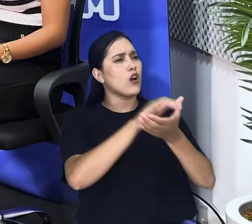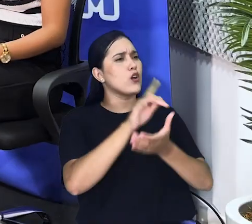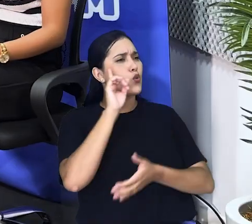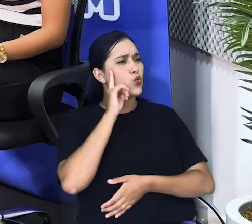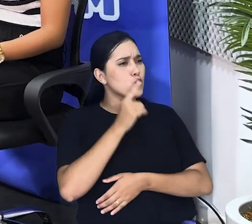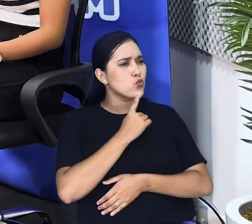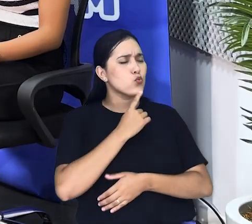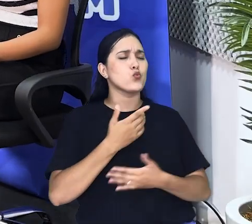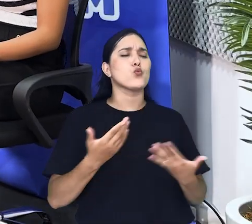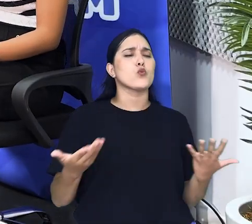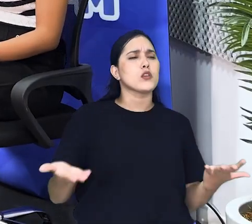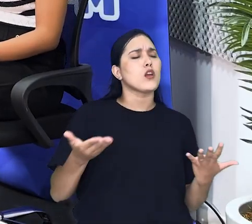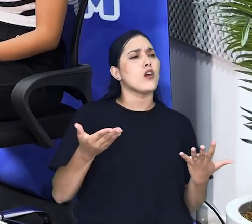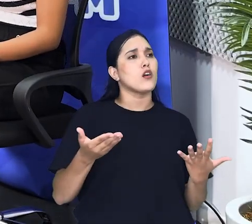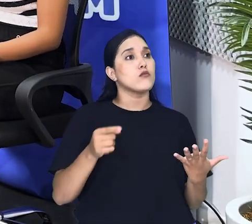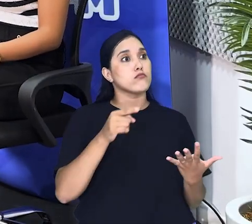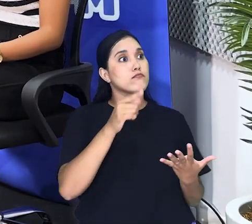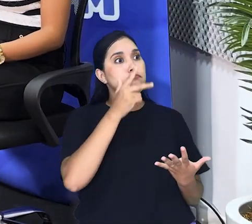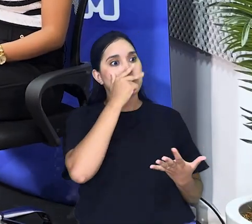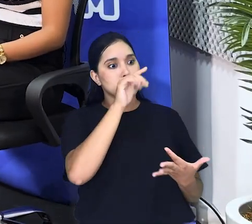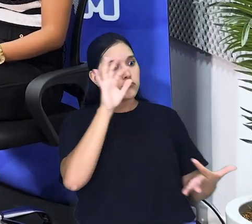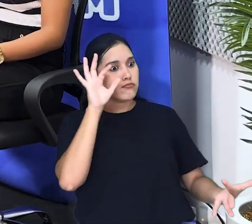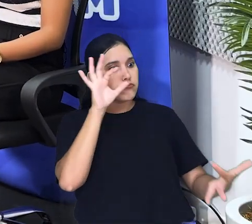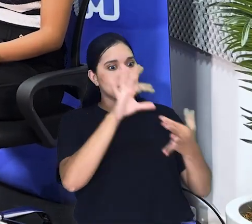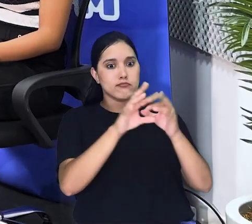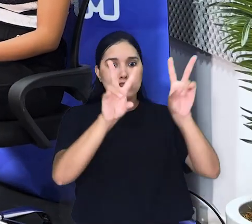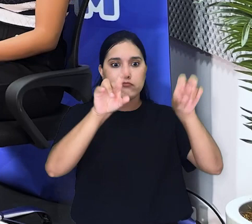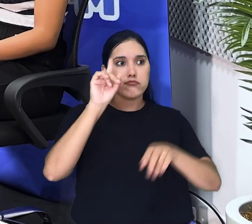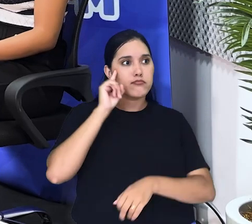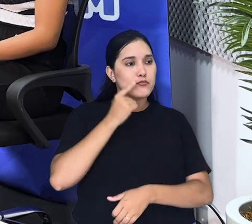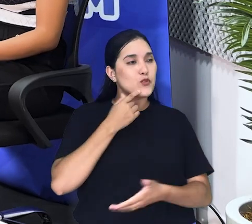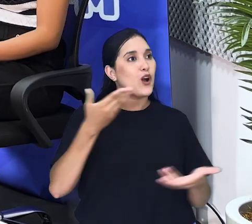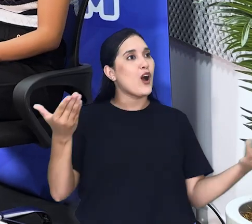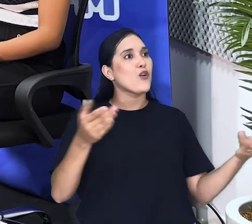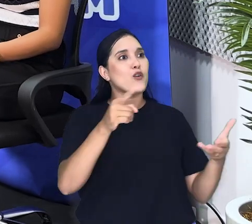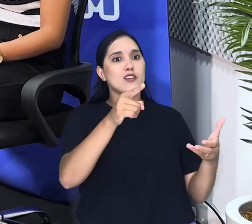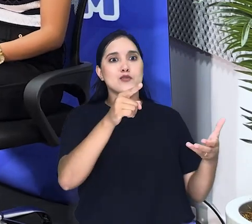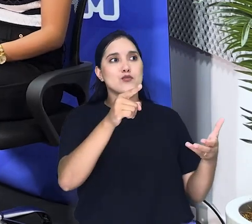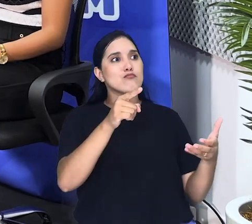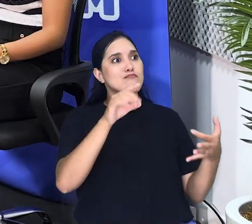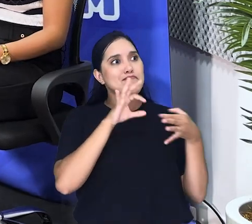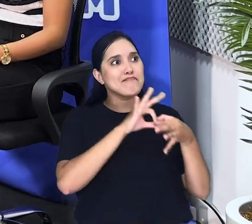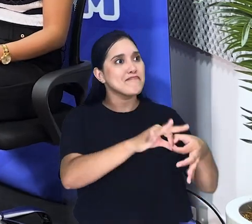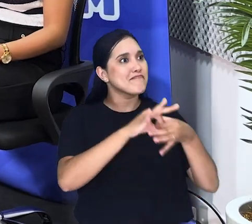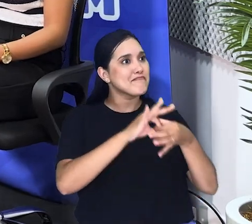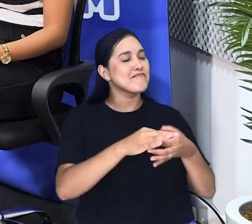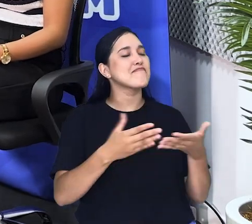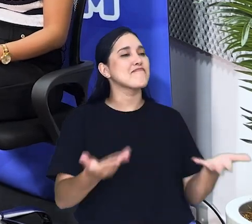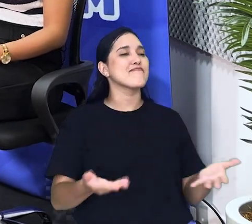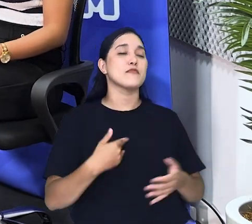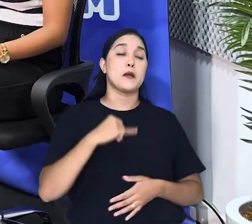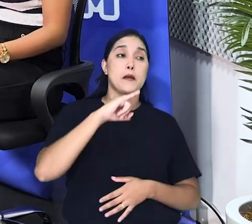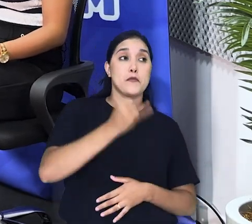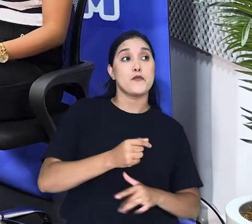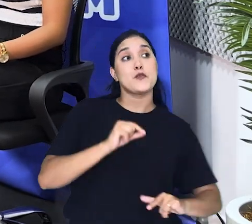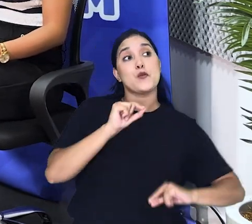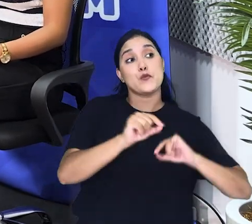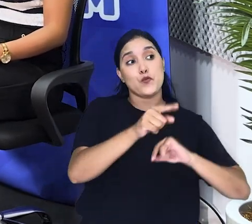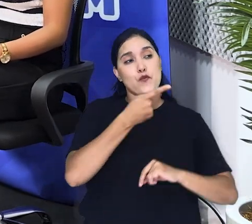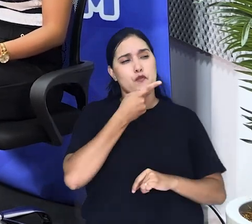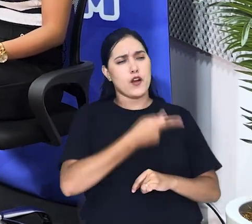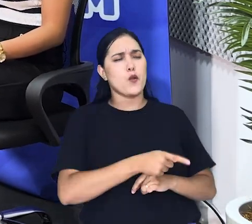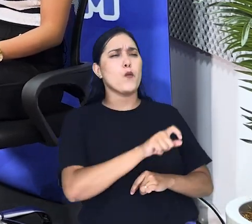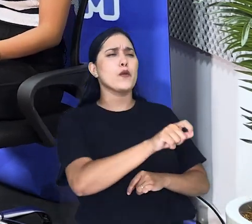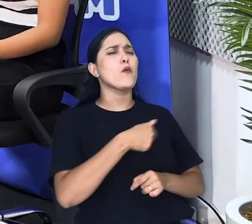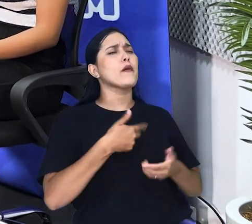E o mais interessante de tudo que você está trazendo é que a gente consegue ver o amor que você tem por essa causa. Você está falando